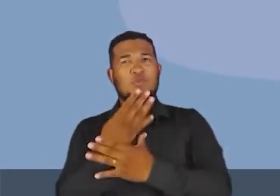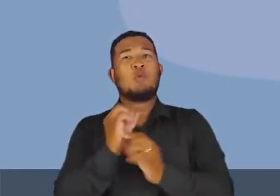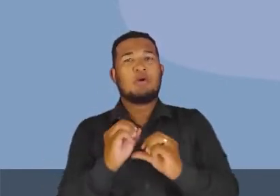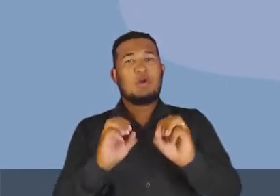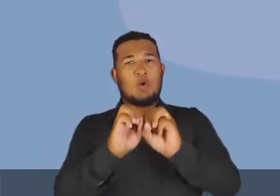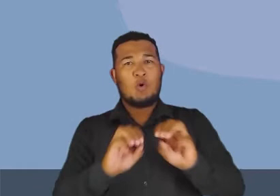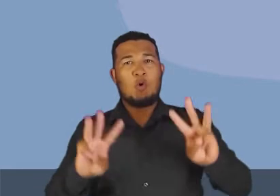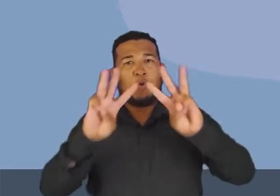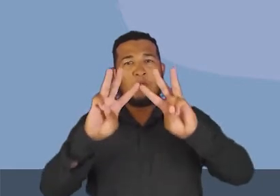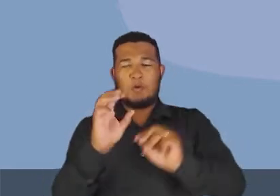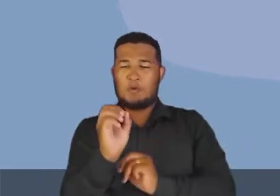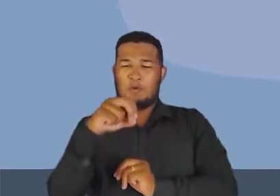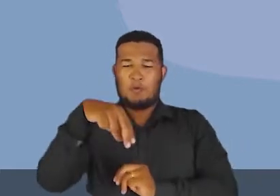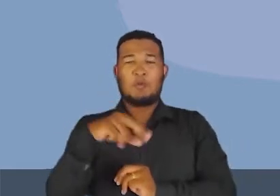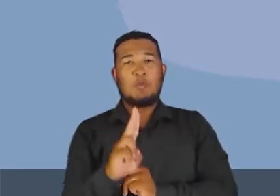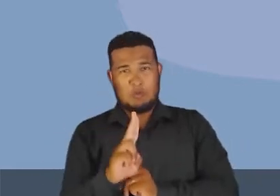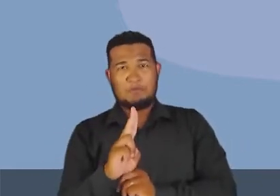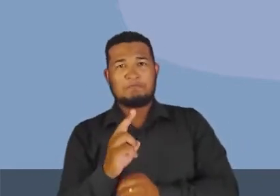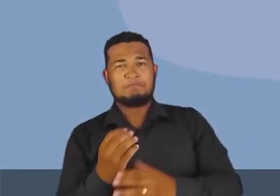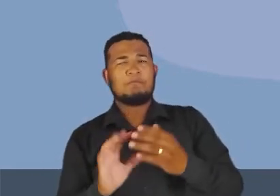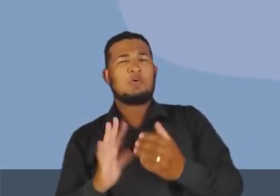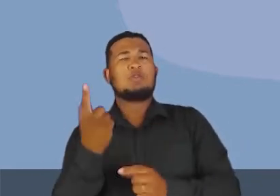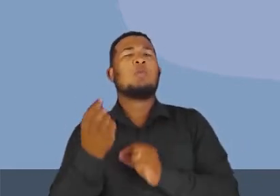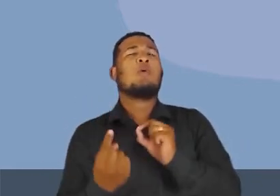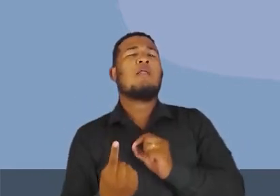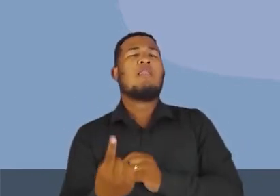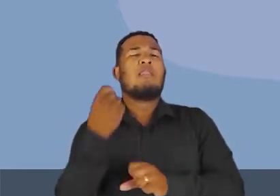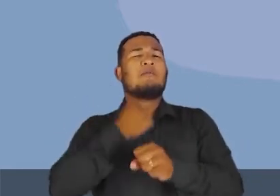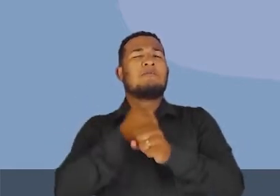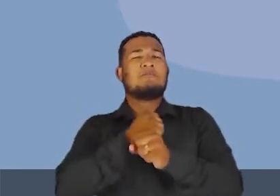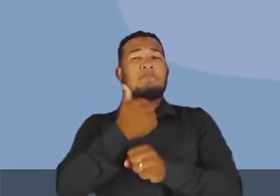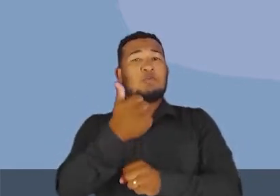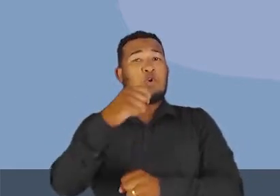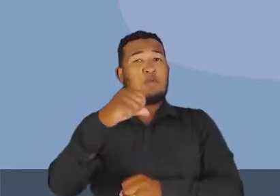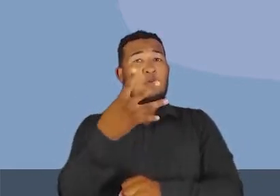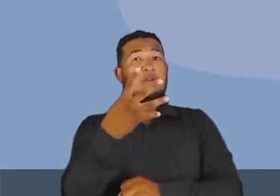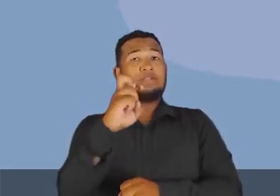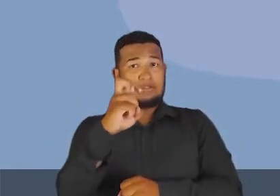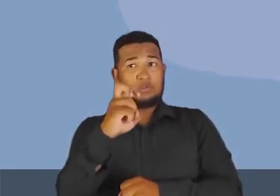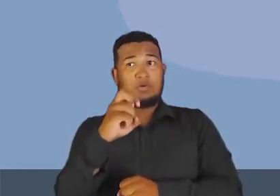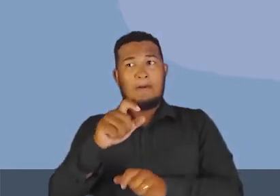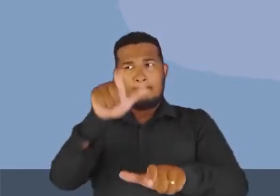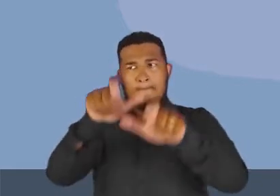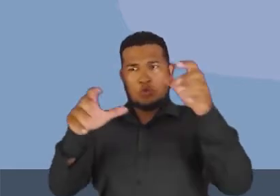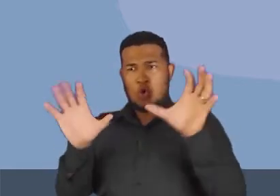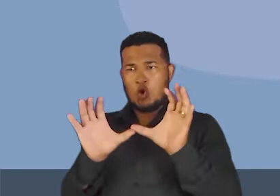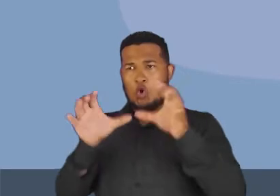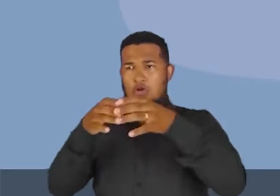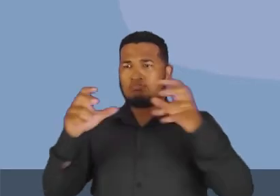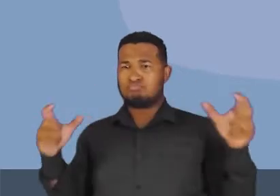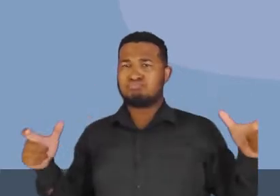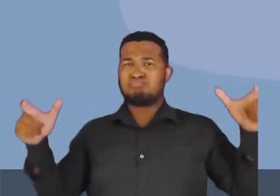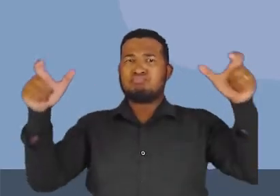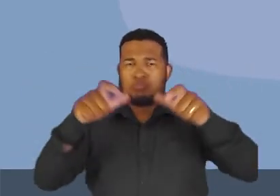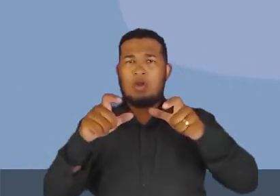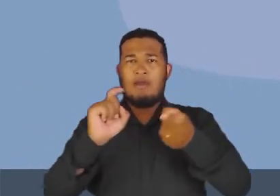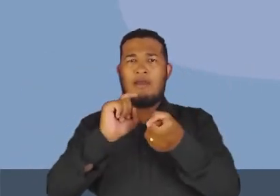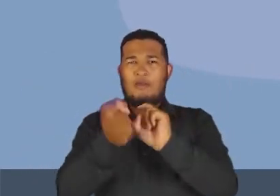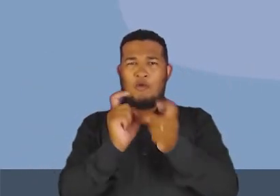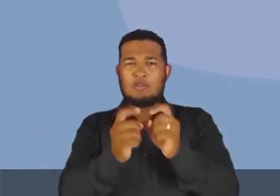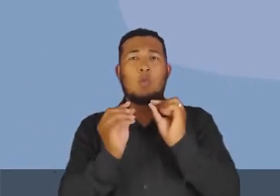que aconteceu lá em 1945, que um grupo de pessoas se reuniu para formular